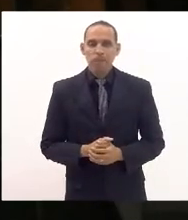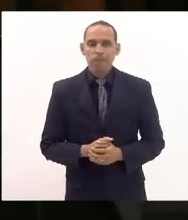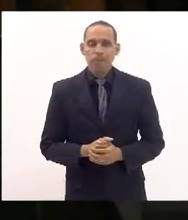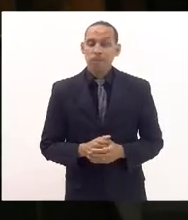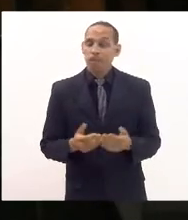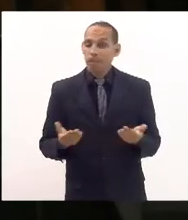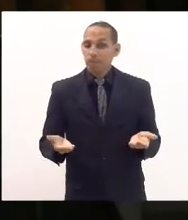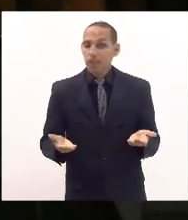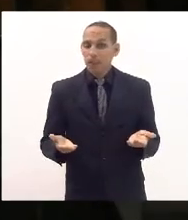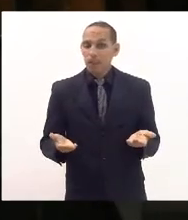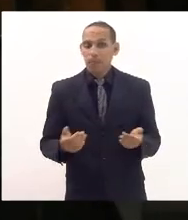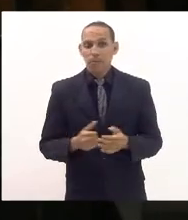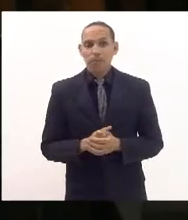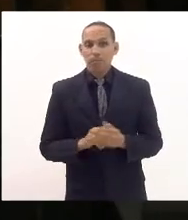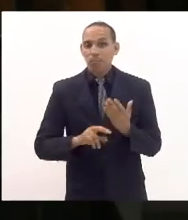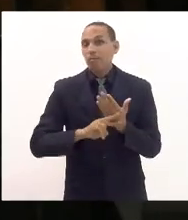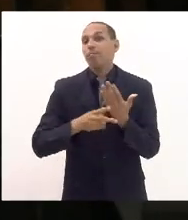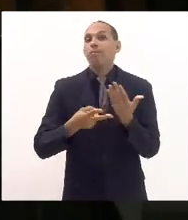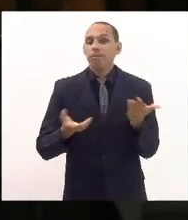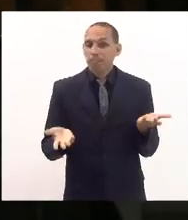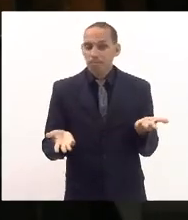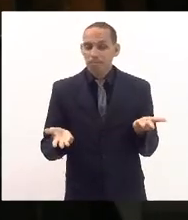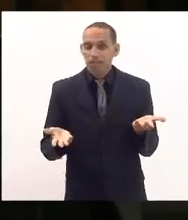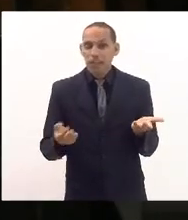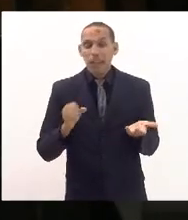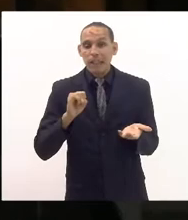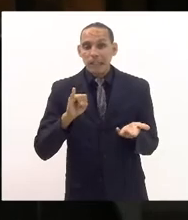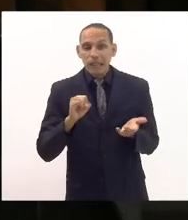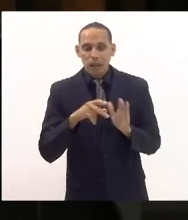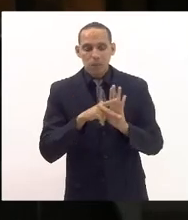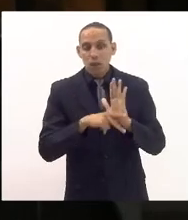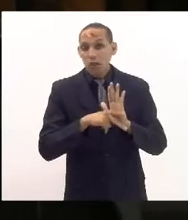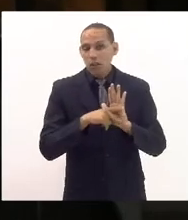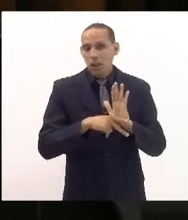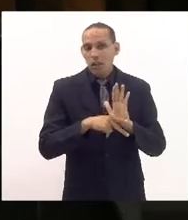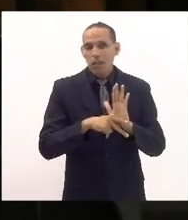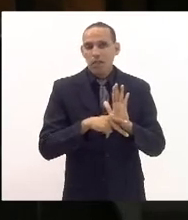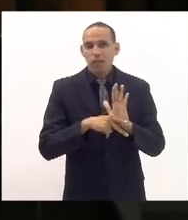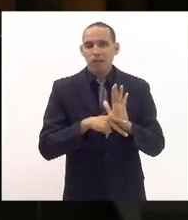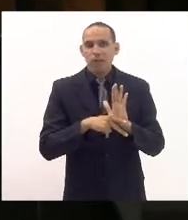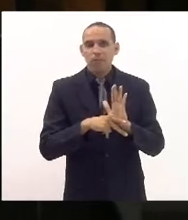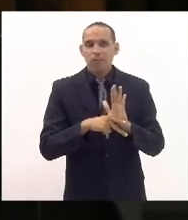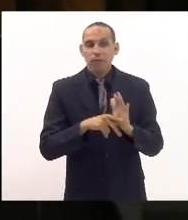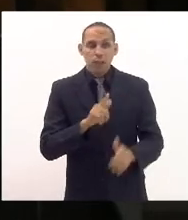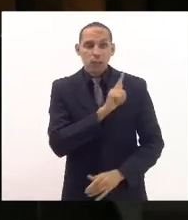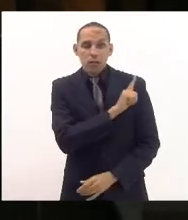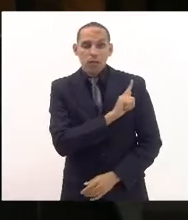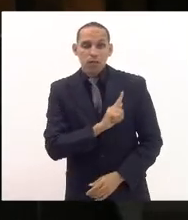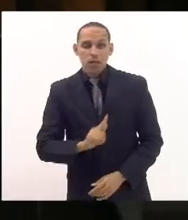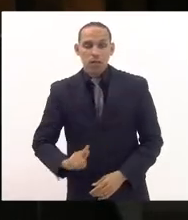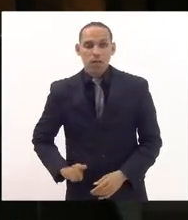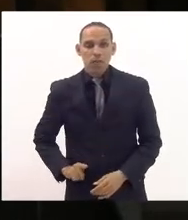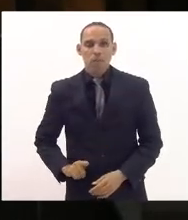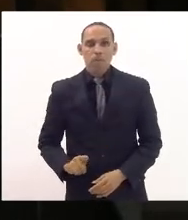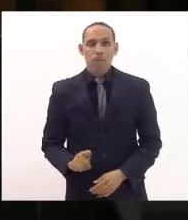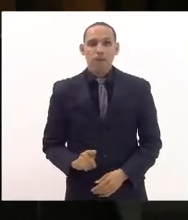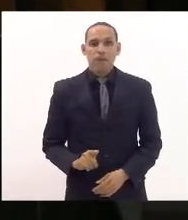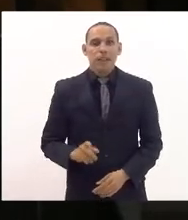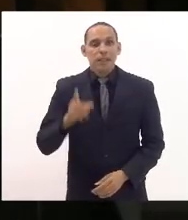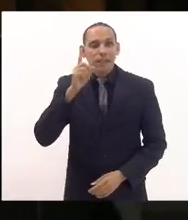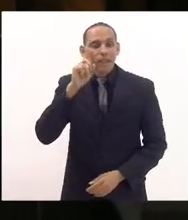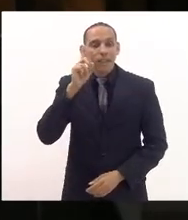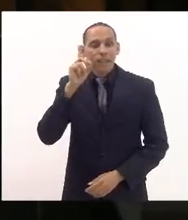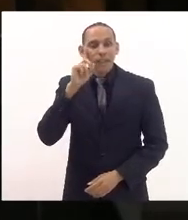bom então por via de consequência se um projeto de lei o governador tem 15